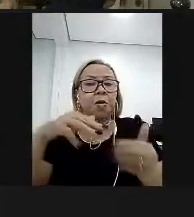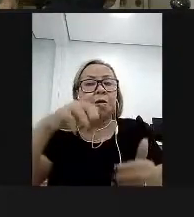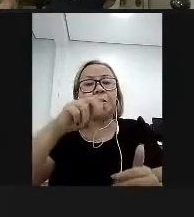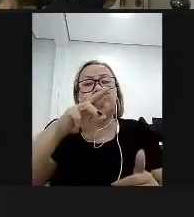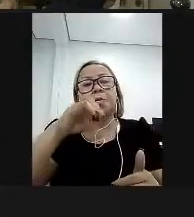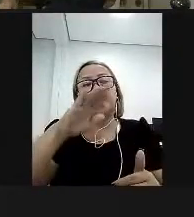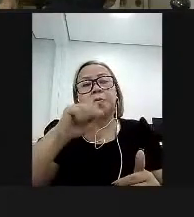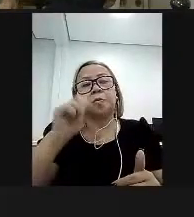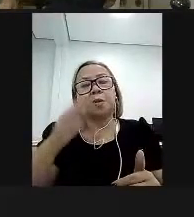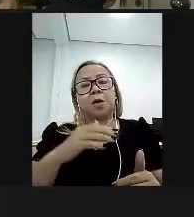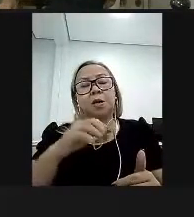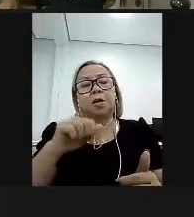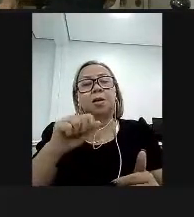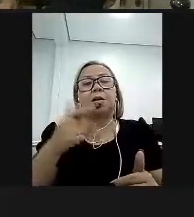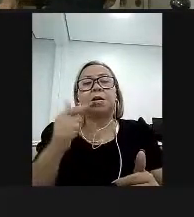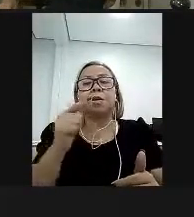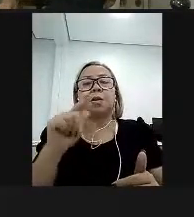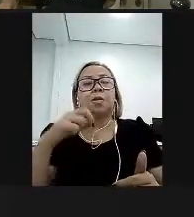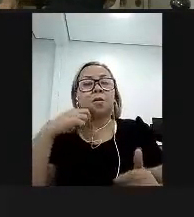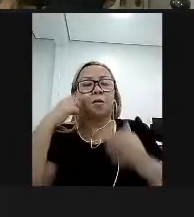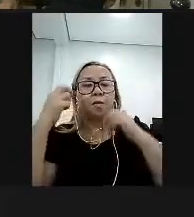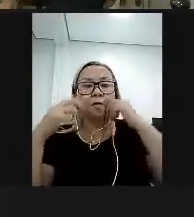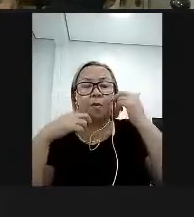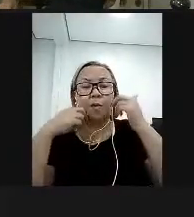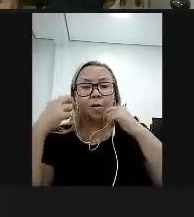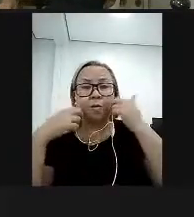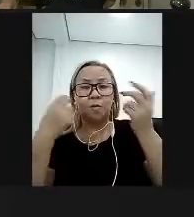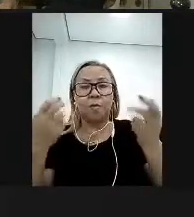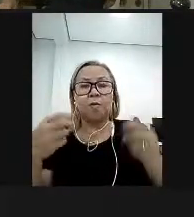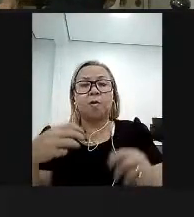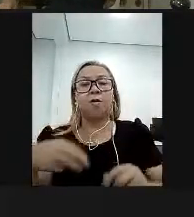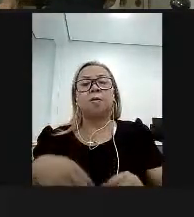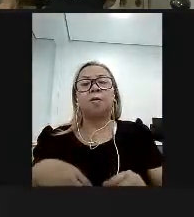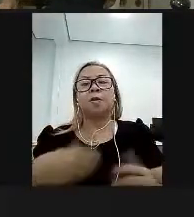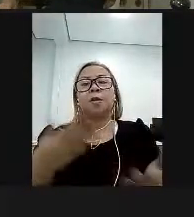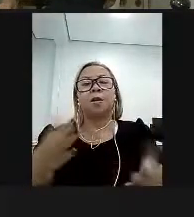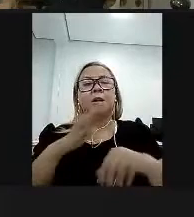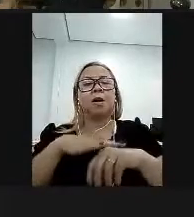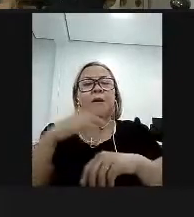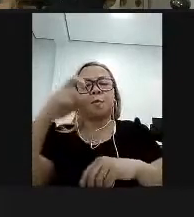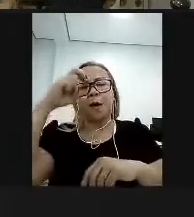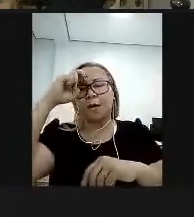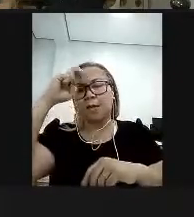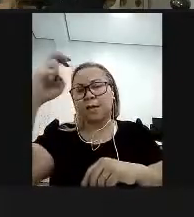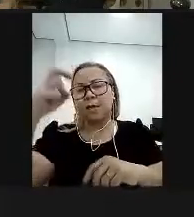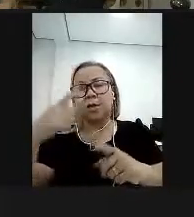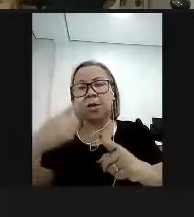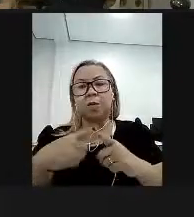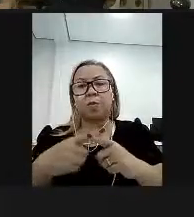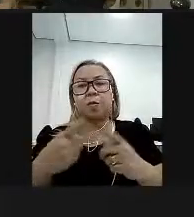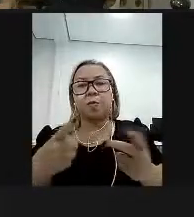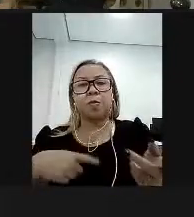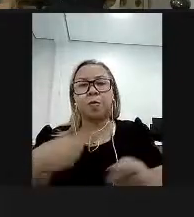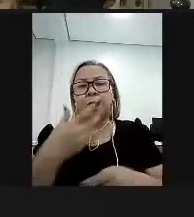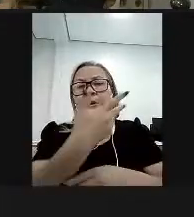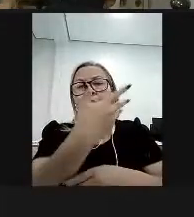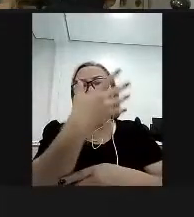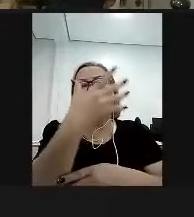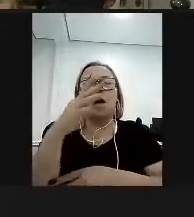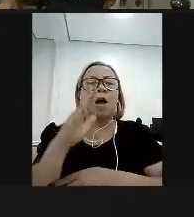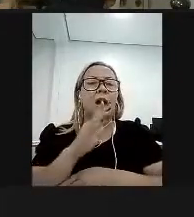ao rizoma de Deleuze. E a Maria Sem Vergonha é muito mais inteligente, porque ela rizoma e é árvore ao mesmo tempo e tal.